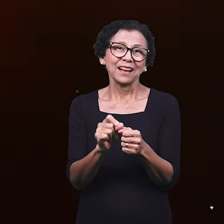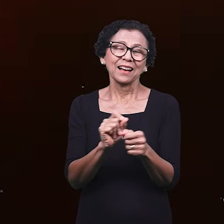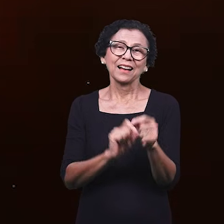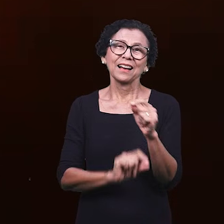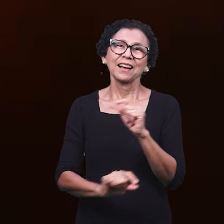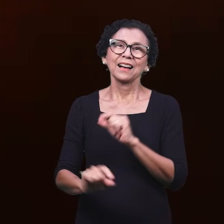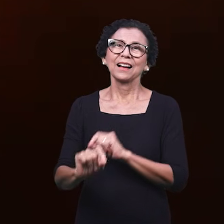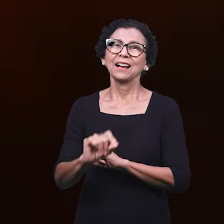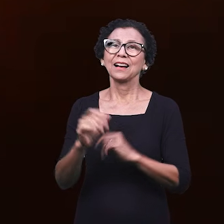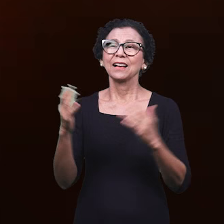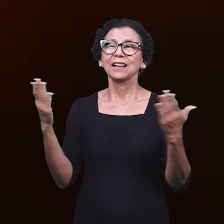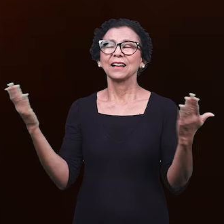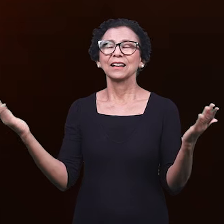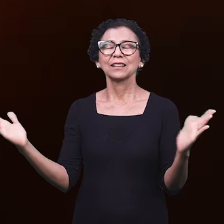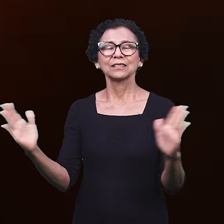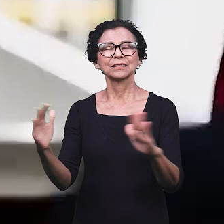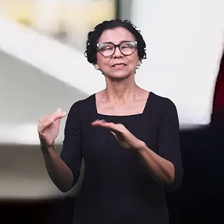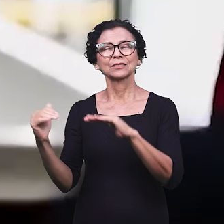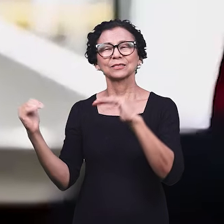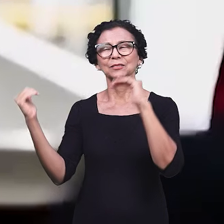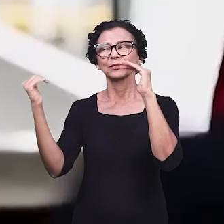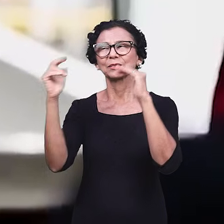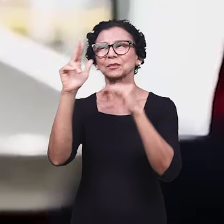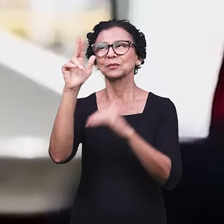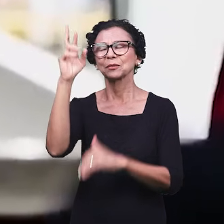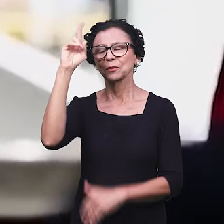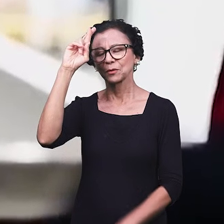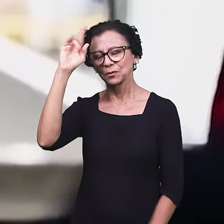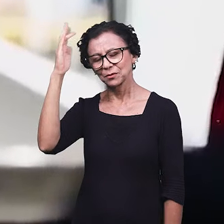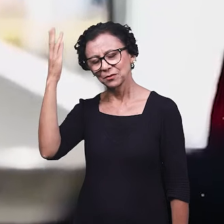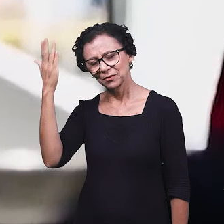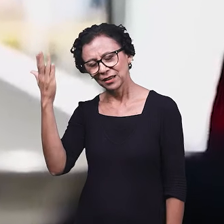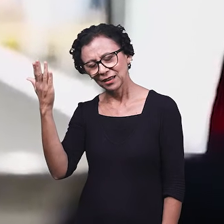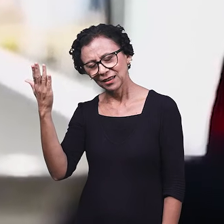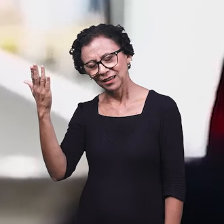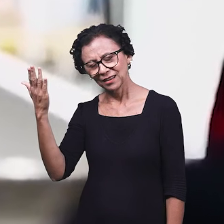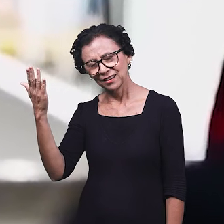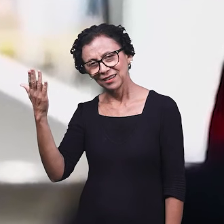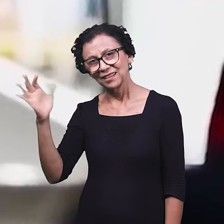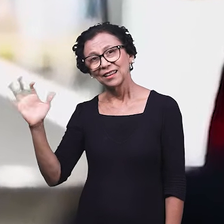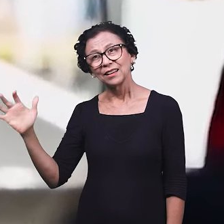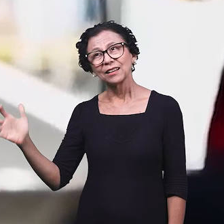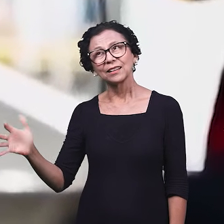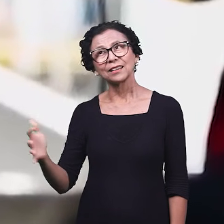me resta é louvar,